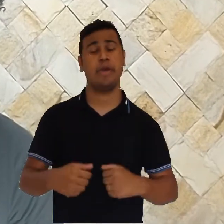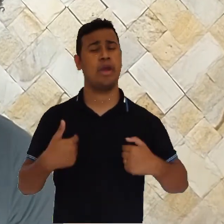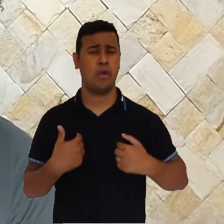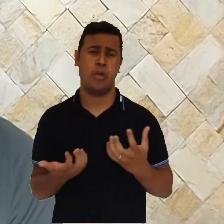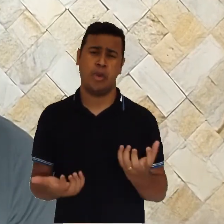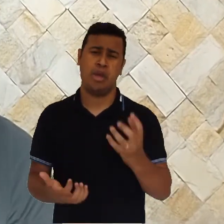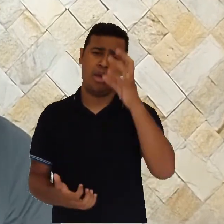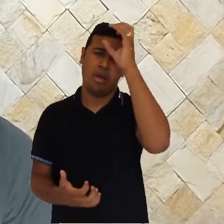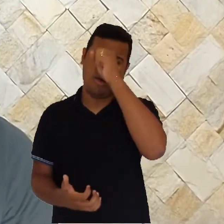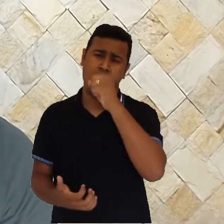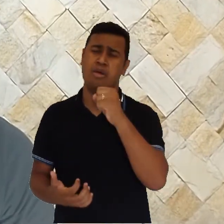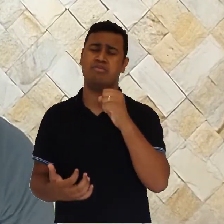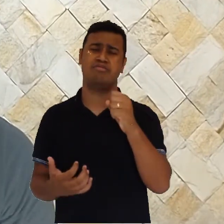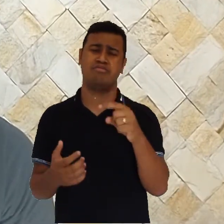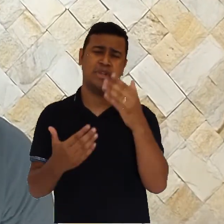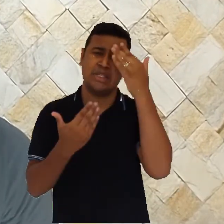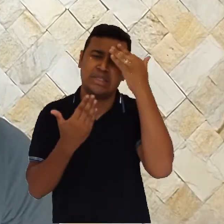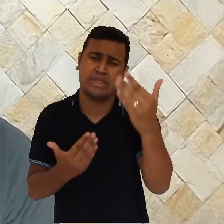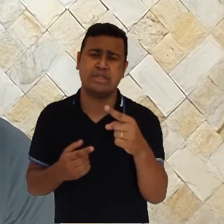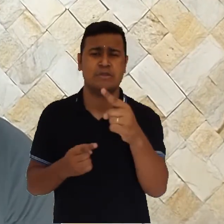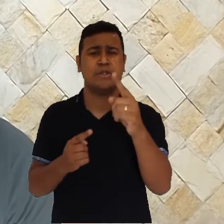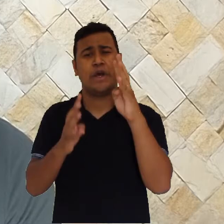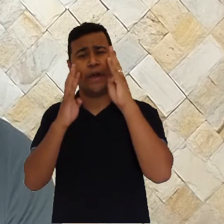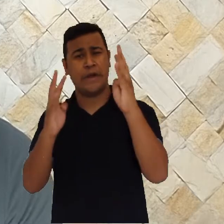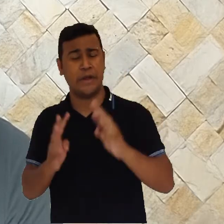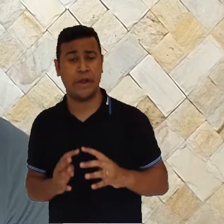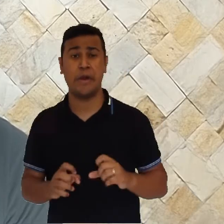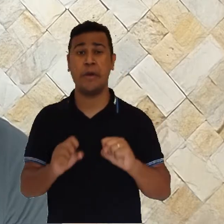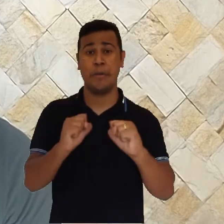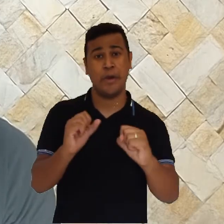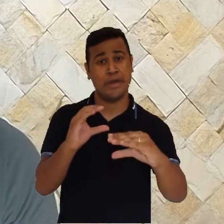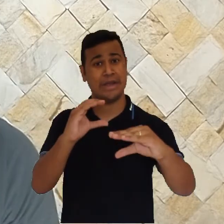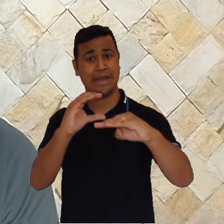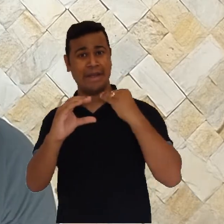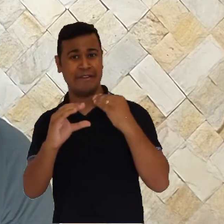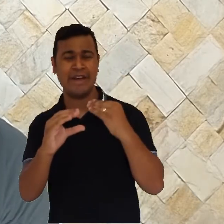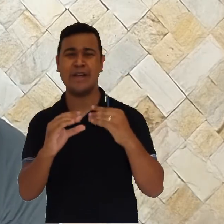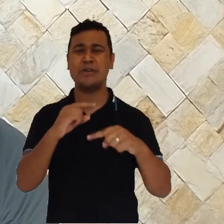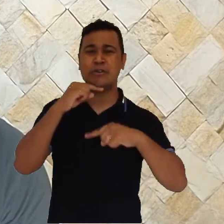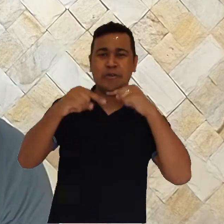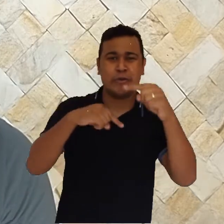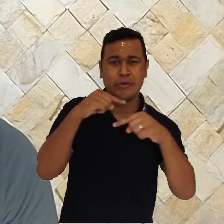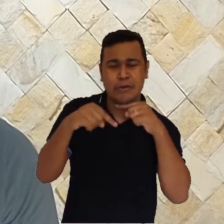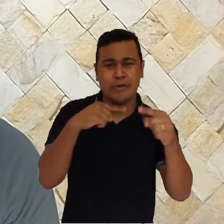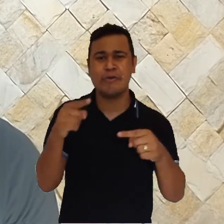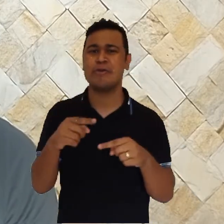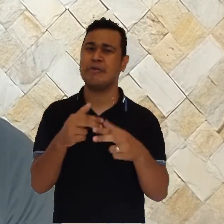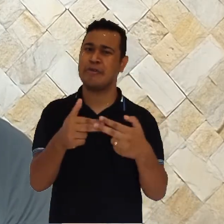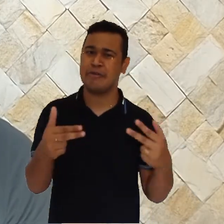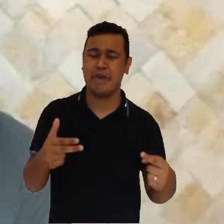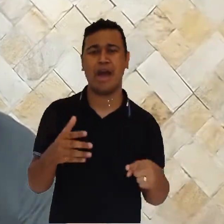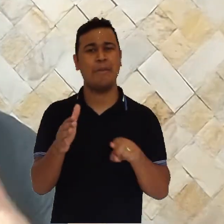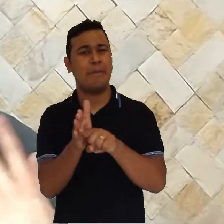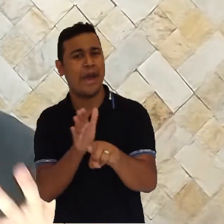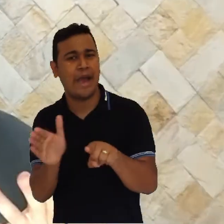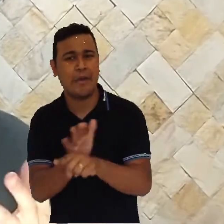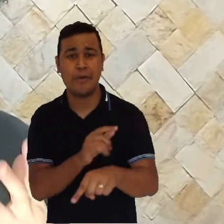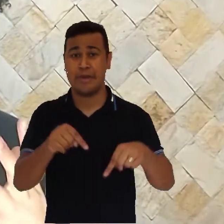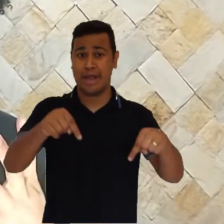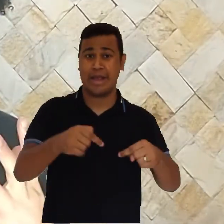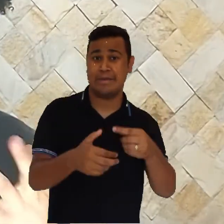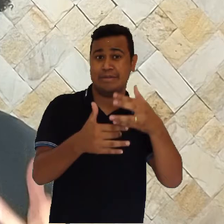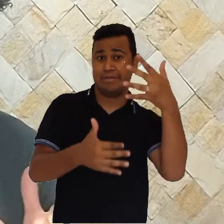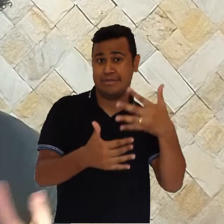tarefa, certifique-se de ter passado as informações adequadamente e de ter apresentado os objetivos com precisão. Lembre